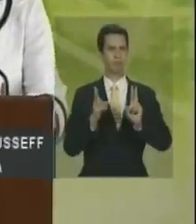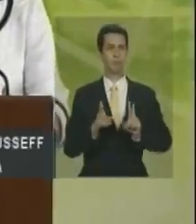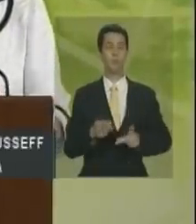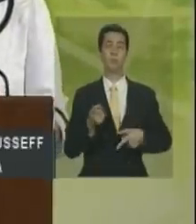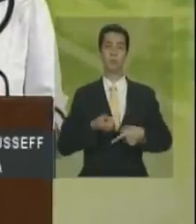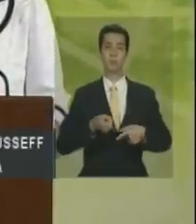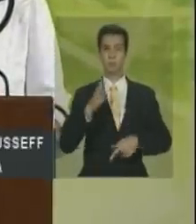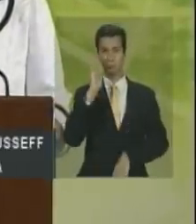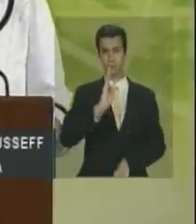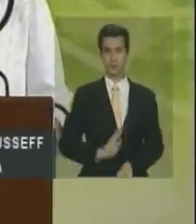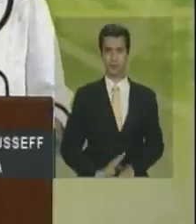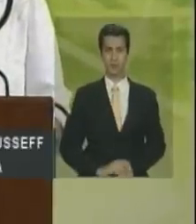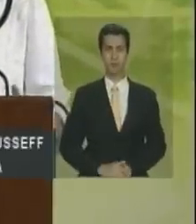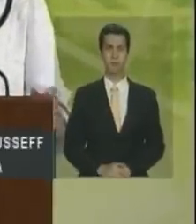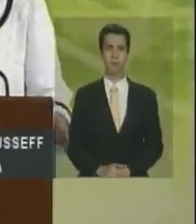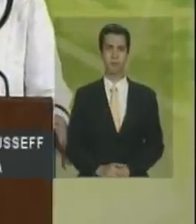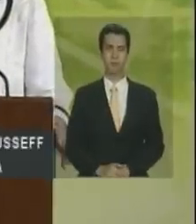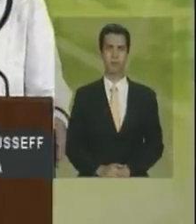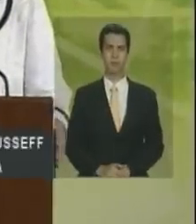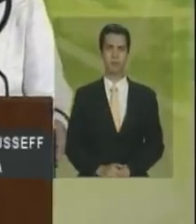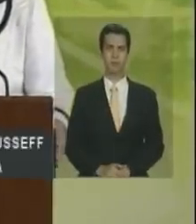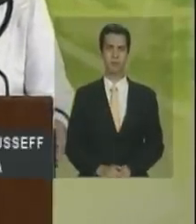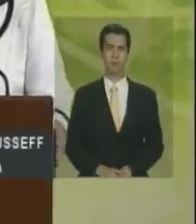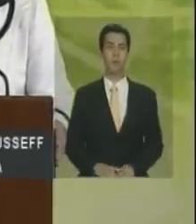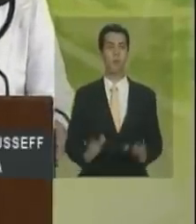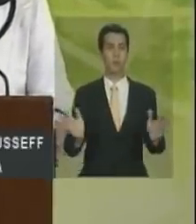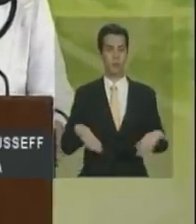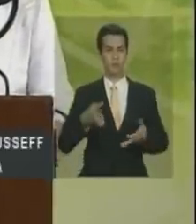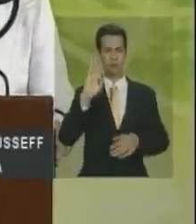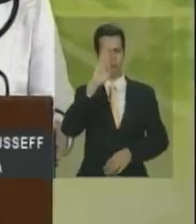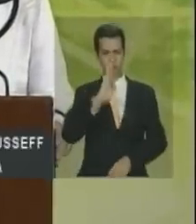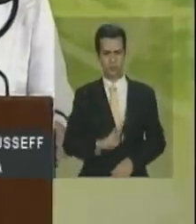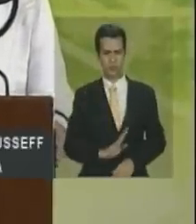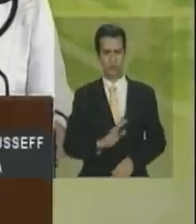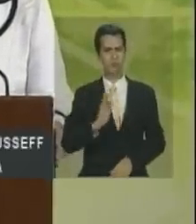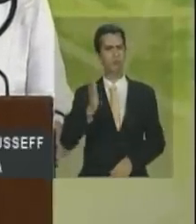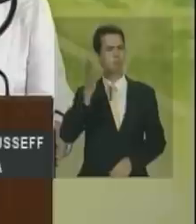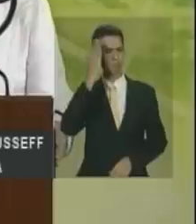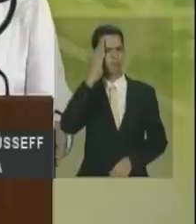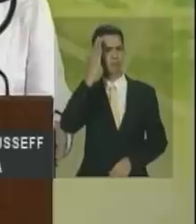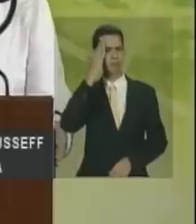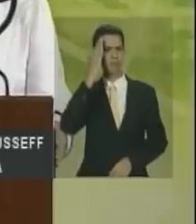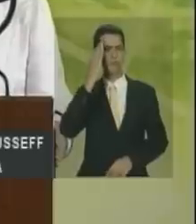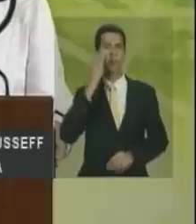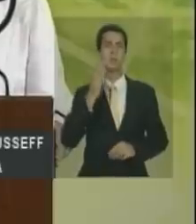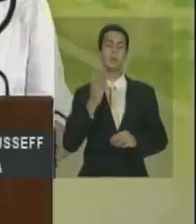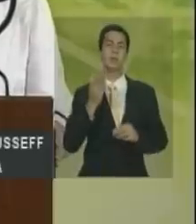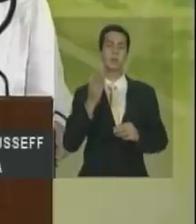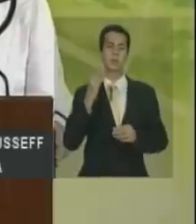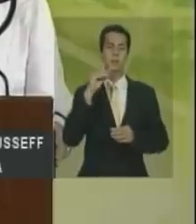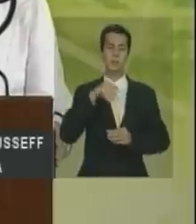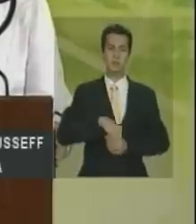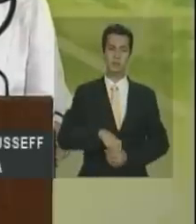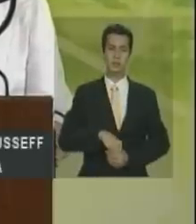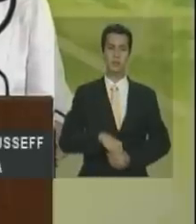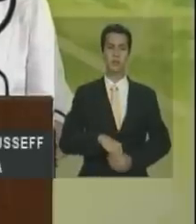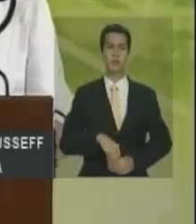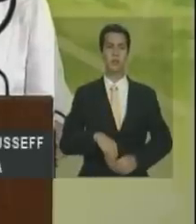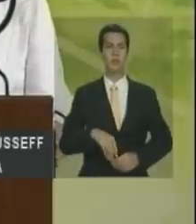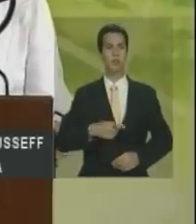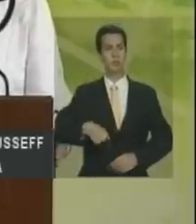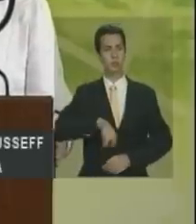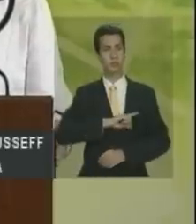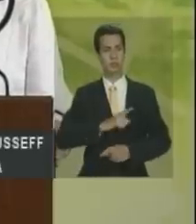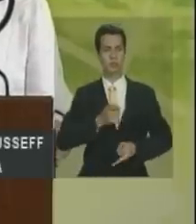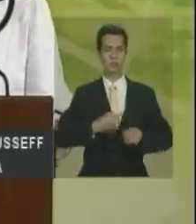Brasil tem hoje consciência de que um mercado interno sólido